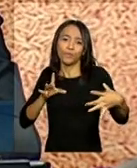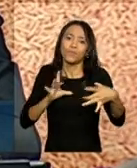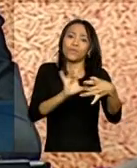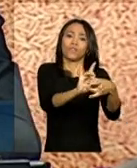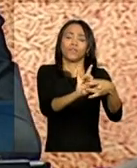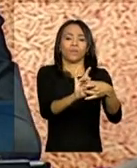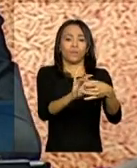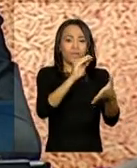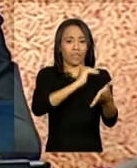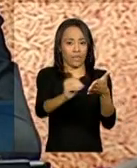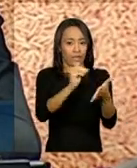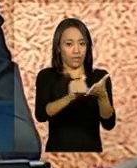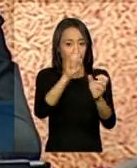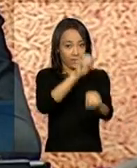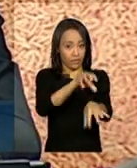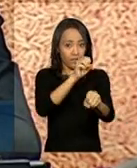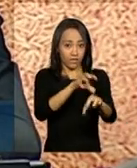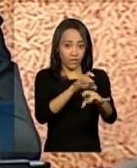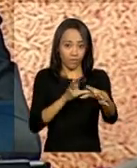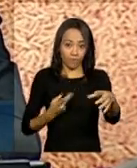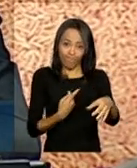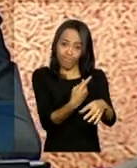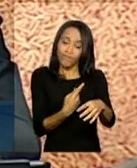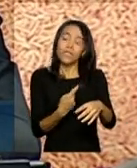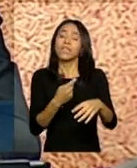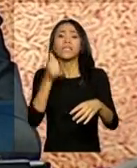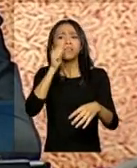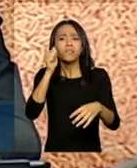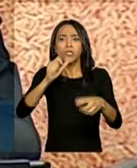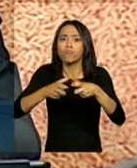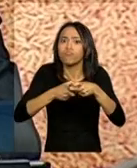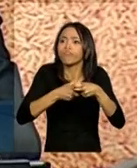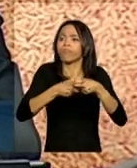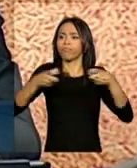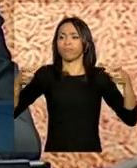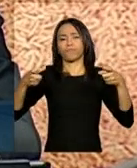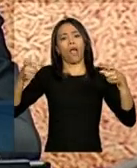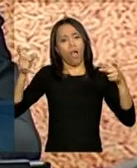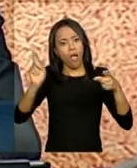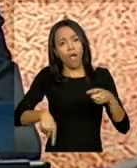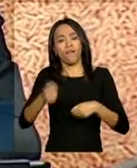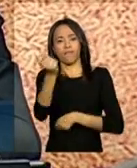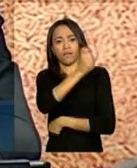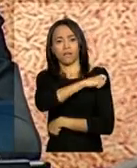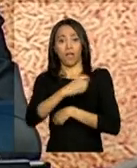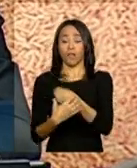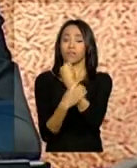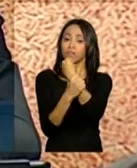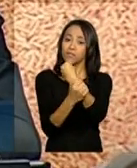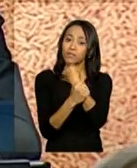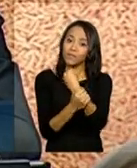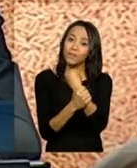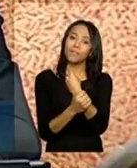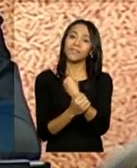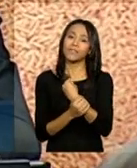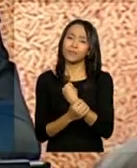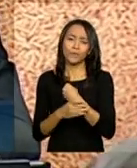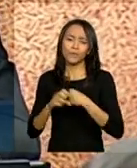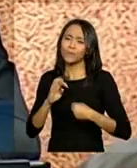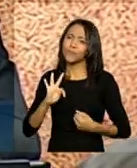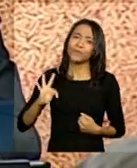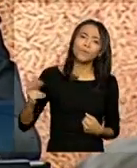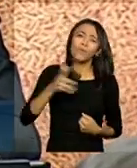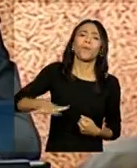educação é fazer com que o maior número de meninas sejam vacinadas garantindo assim uma alta cobertura